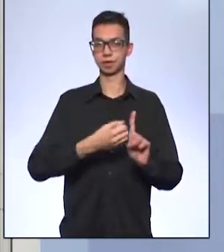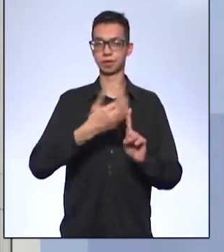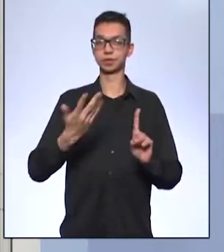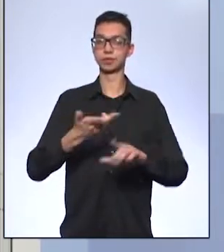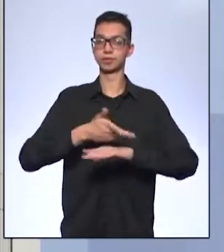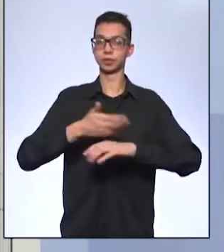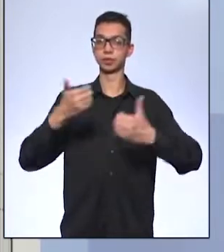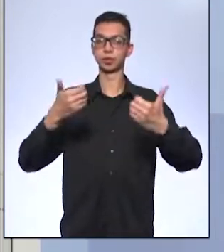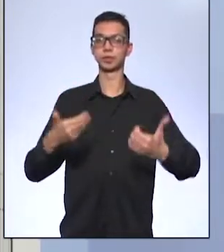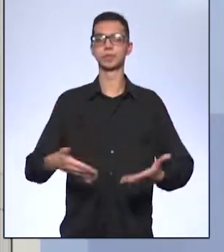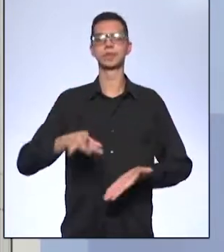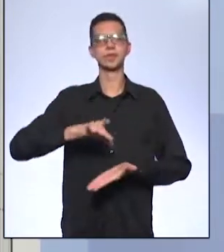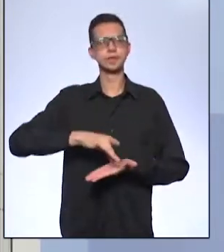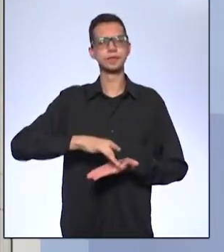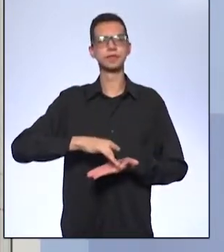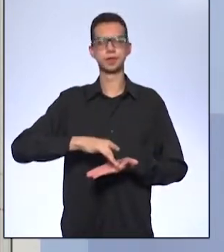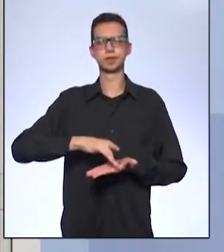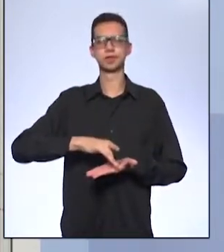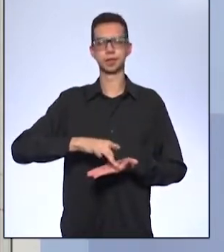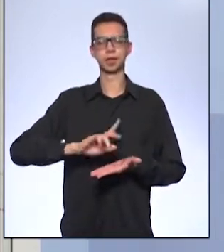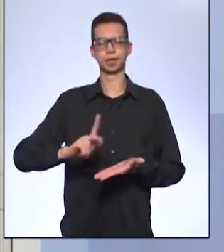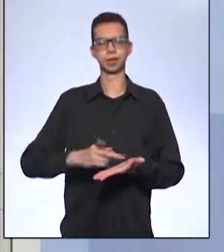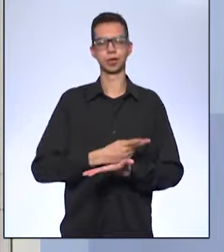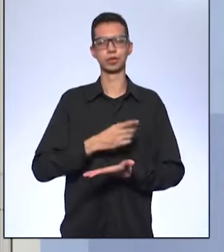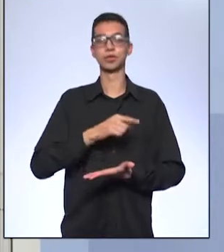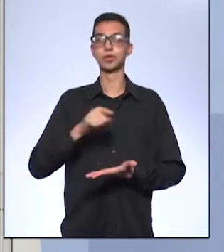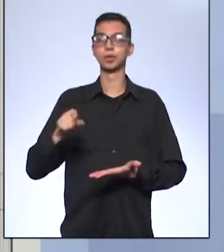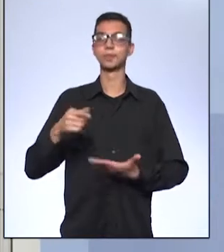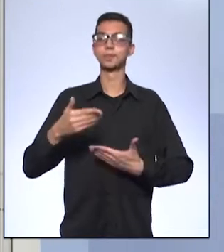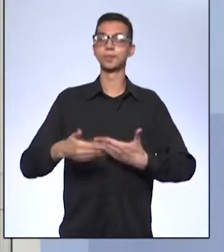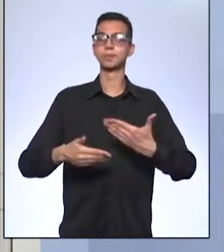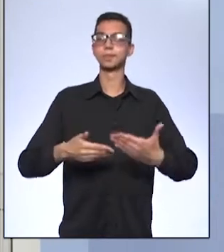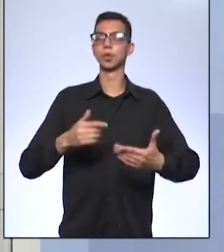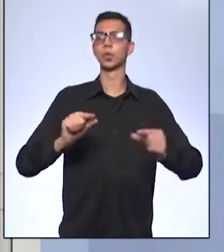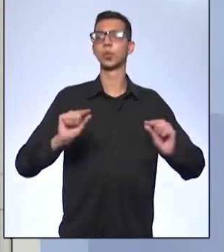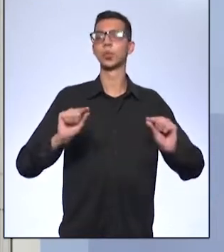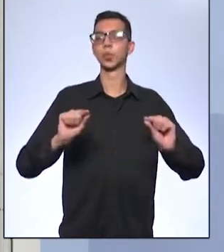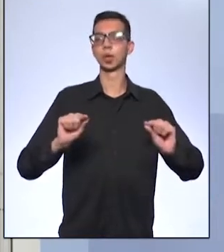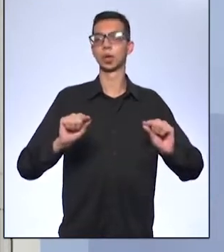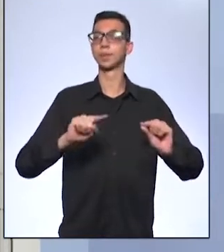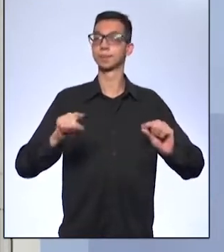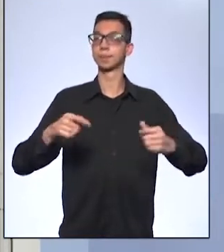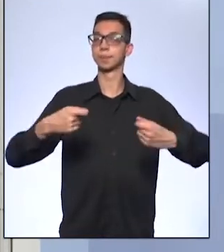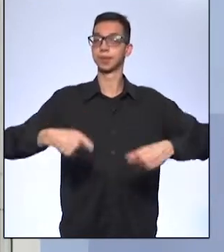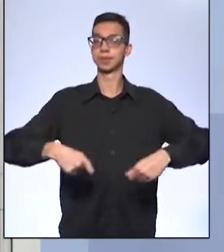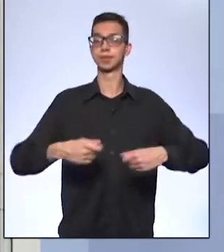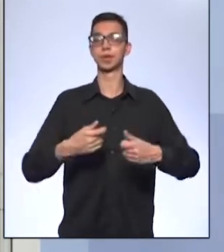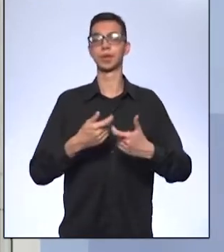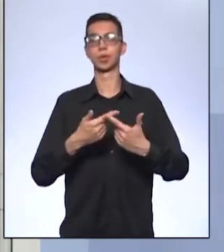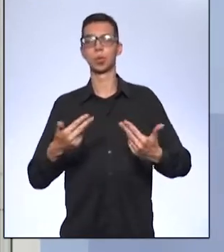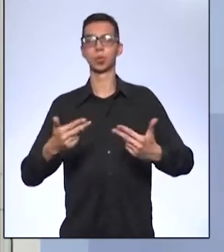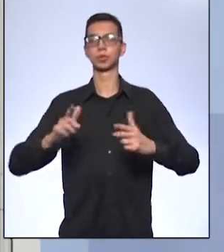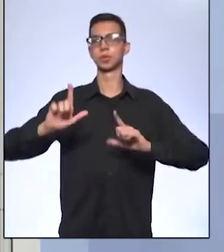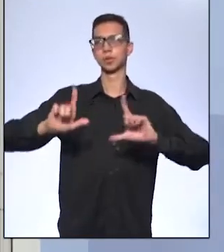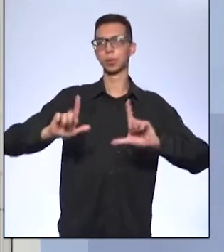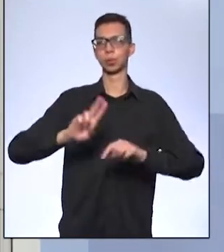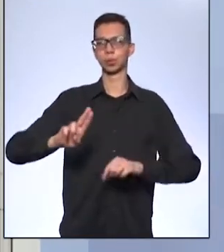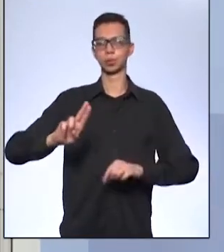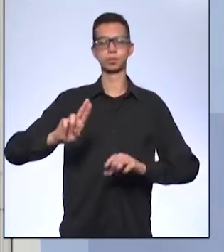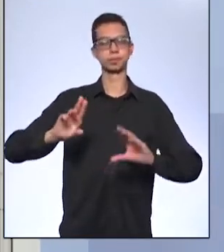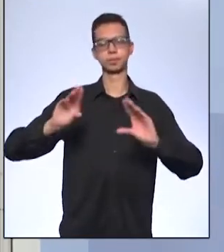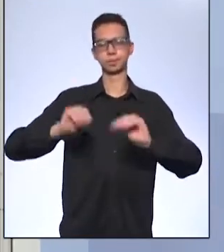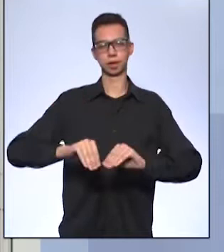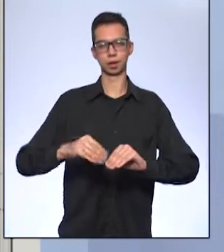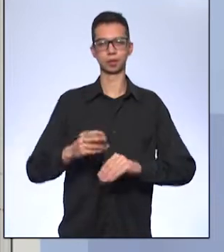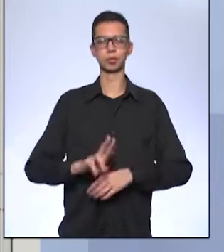Ele apresentou fatos para que vocês desligassem os aparelhos eletrônicos, né? Power, que é poder ou potência, vai depender